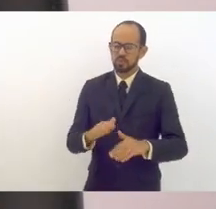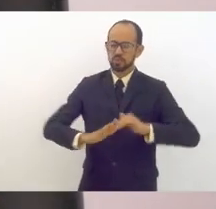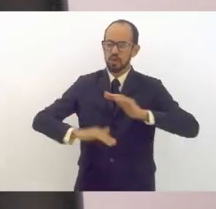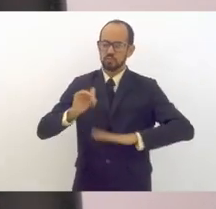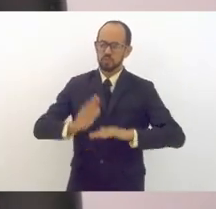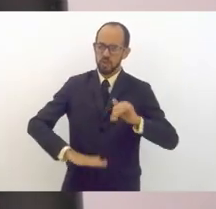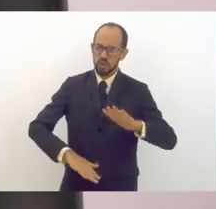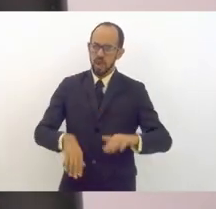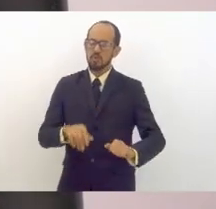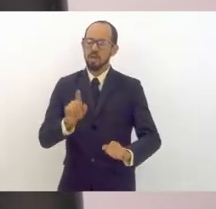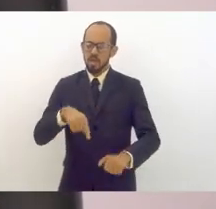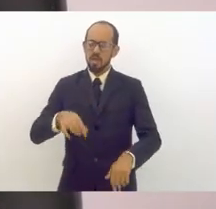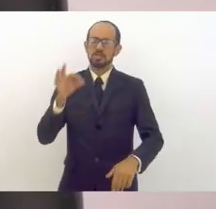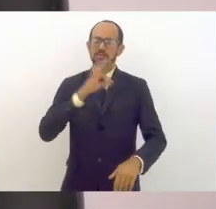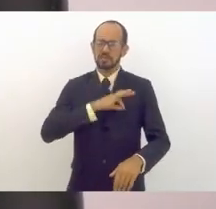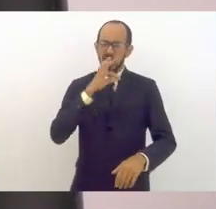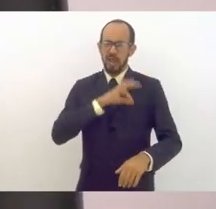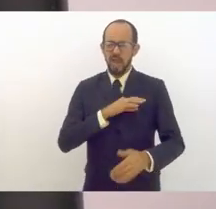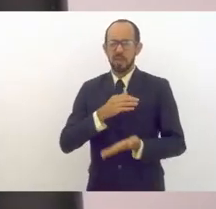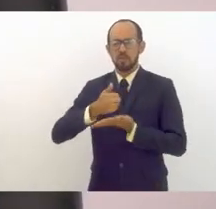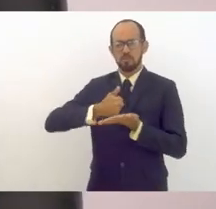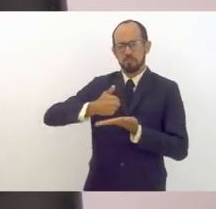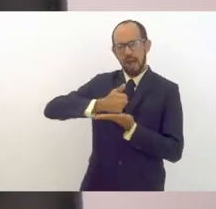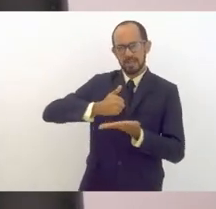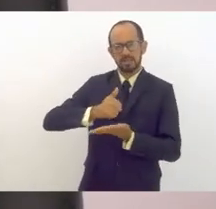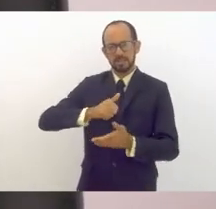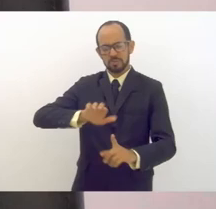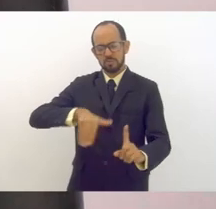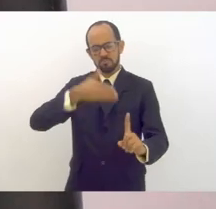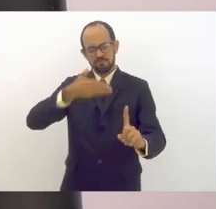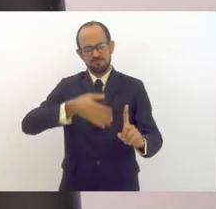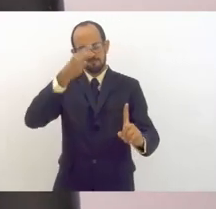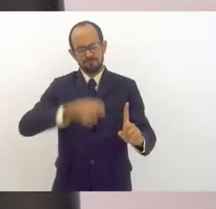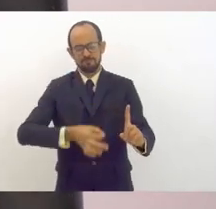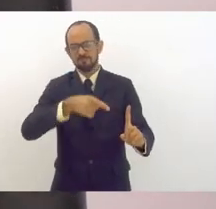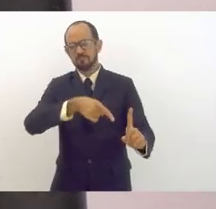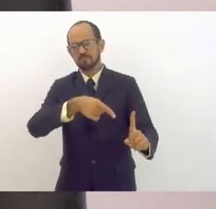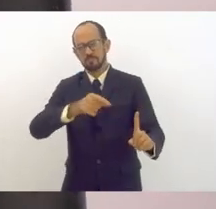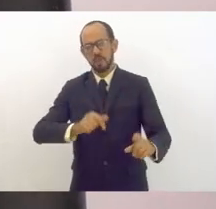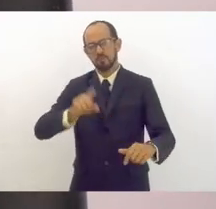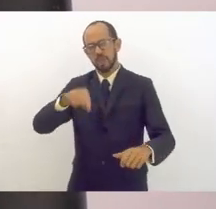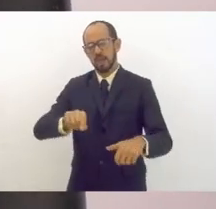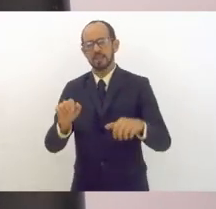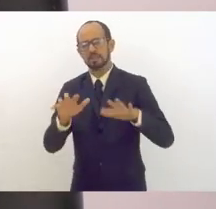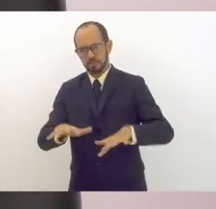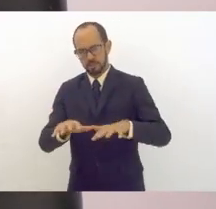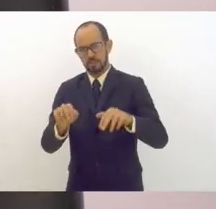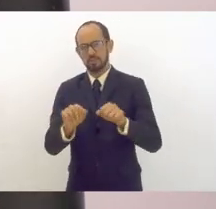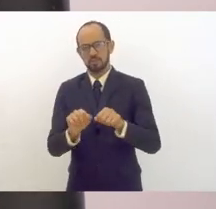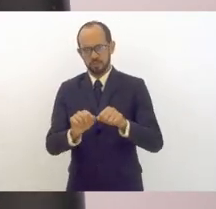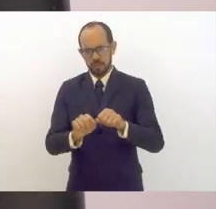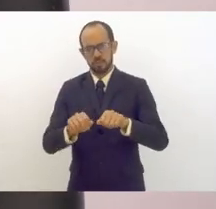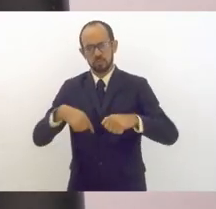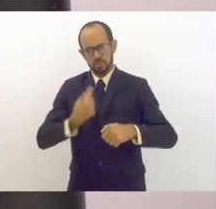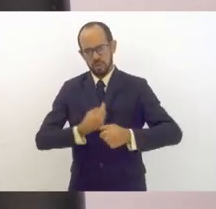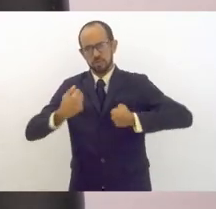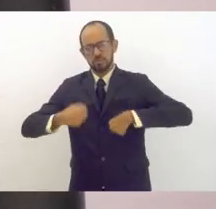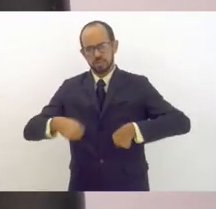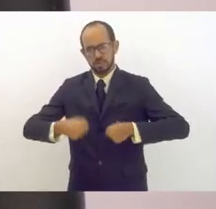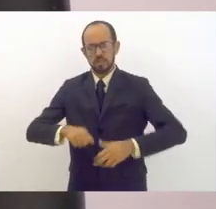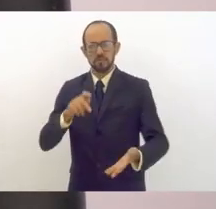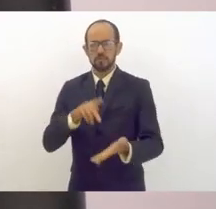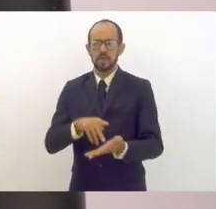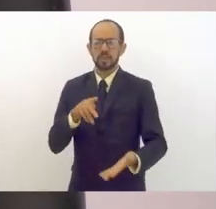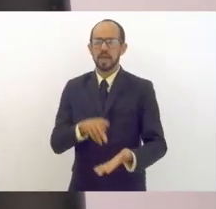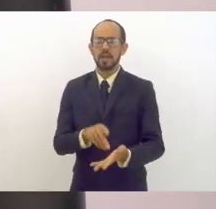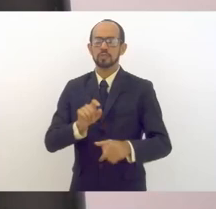valorização é salário base digno, porque é isso que a gente leva quando a gente aposenta. Então, a gente precisa realmente